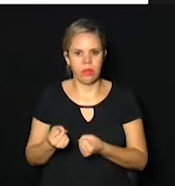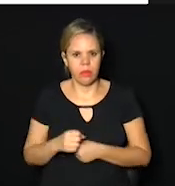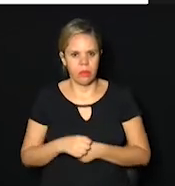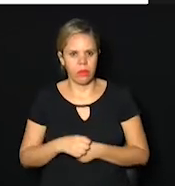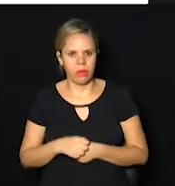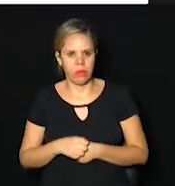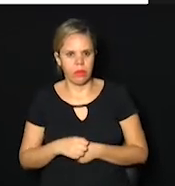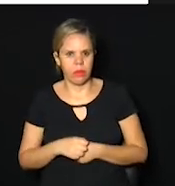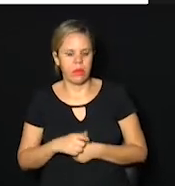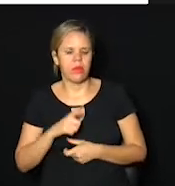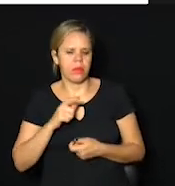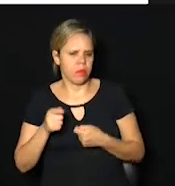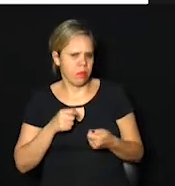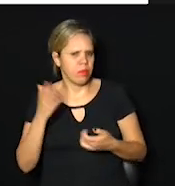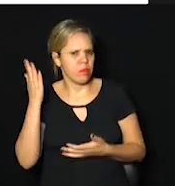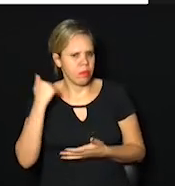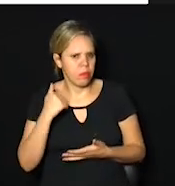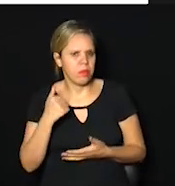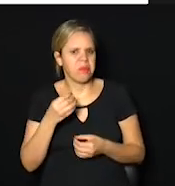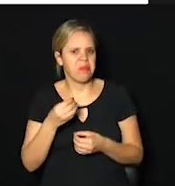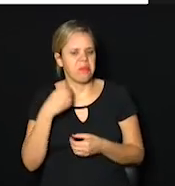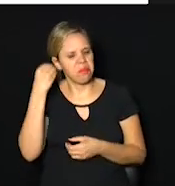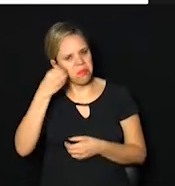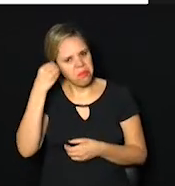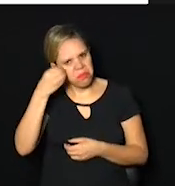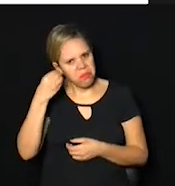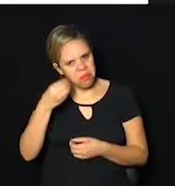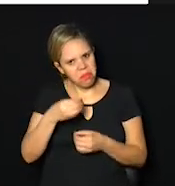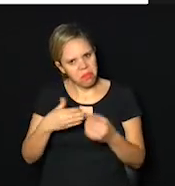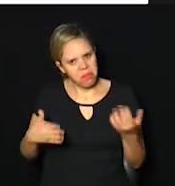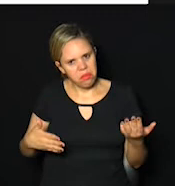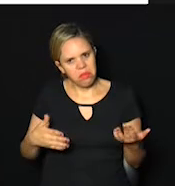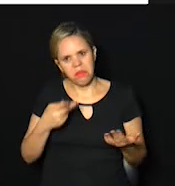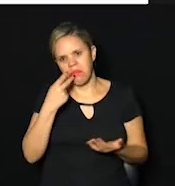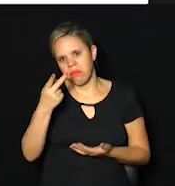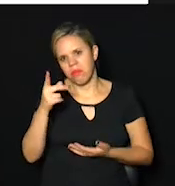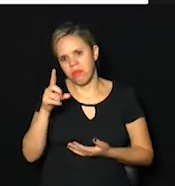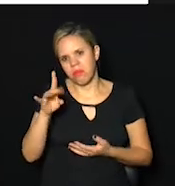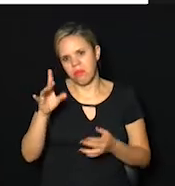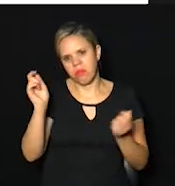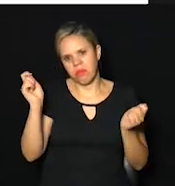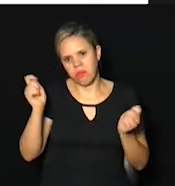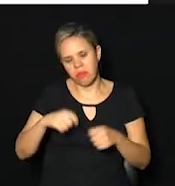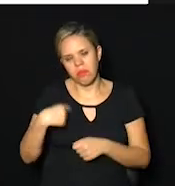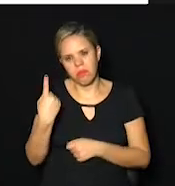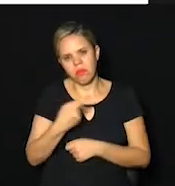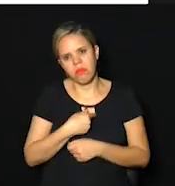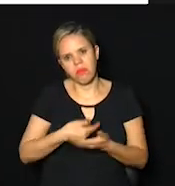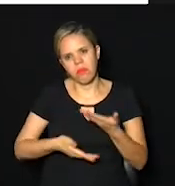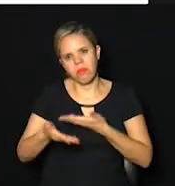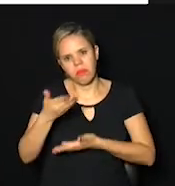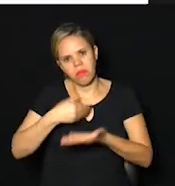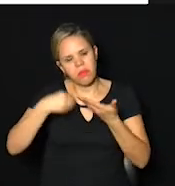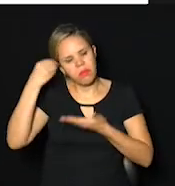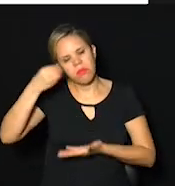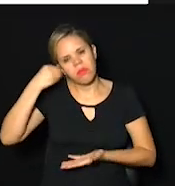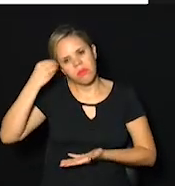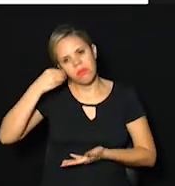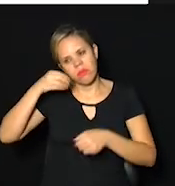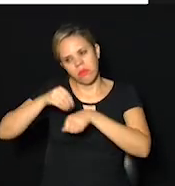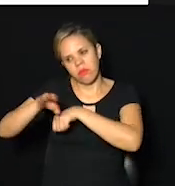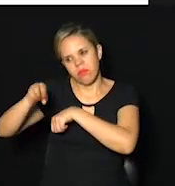tem domínio sobre os argumentos do que você diz. E só é possível fazer isso quando a gente compartilha histórias, quando as pessoas